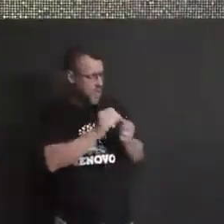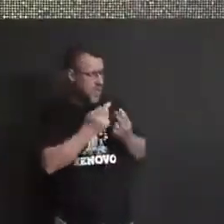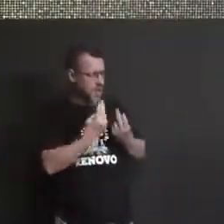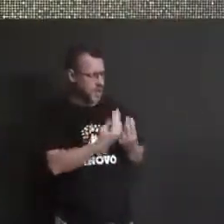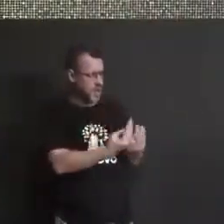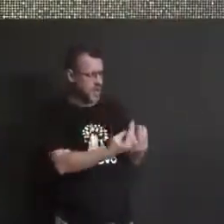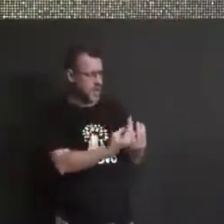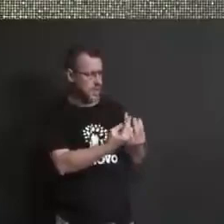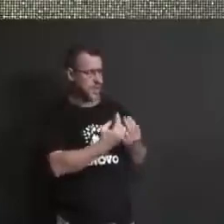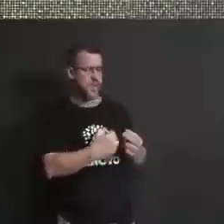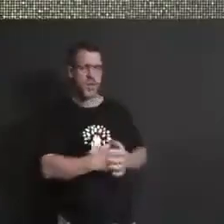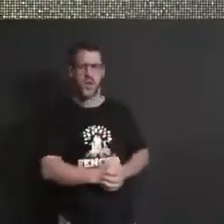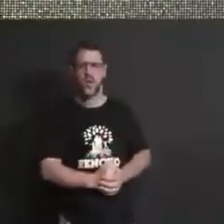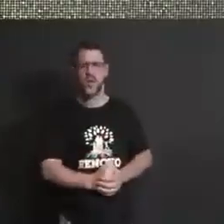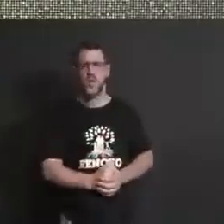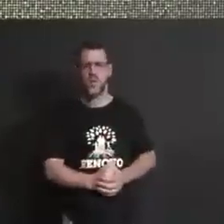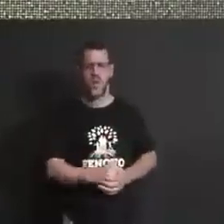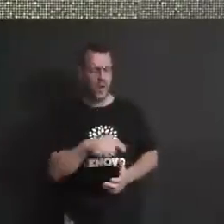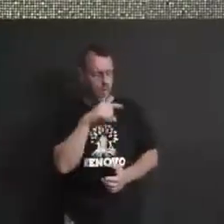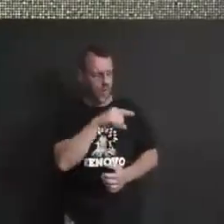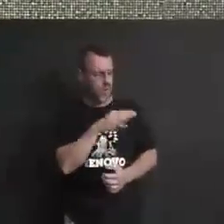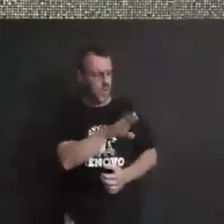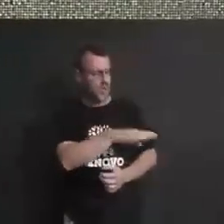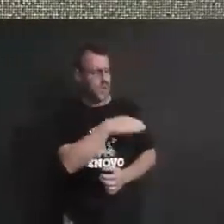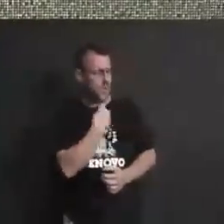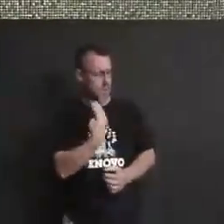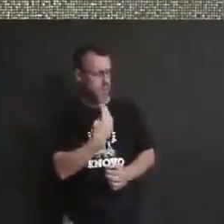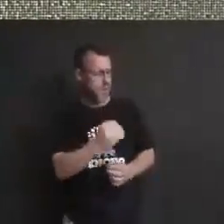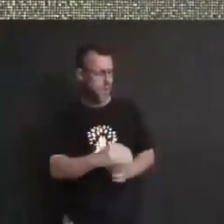com a gente o que você fez. Você matou.